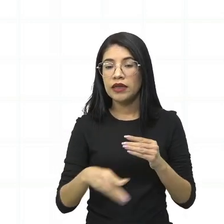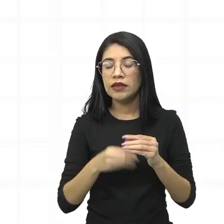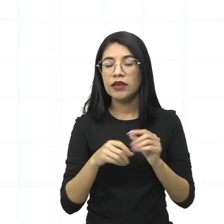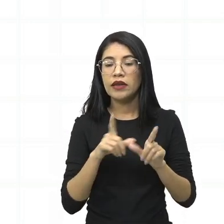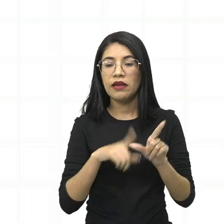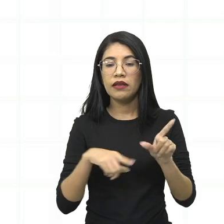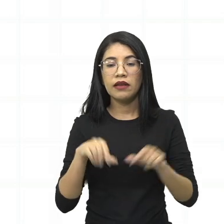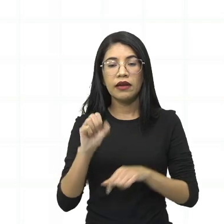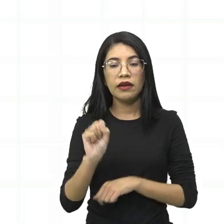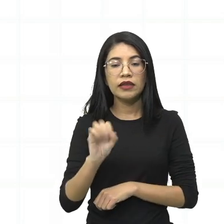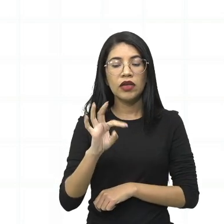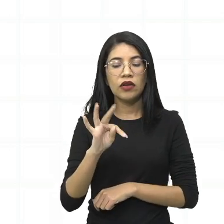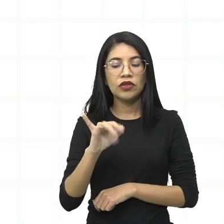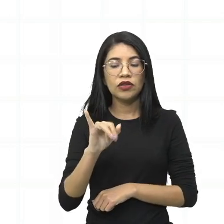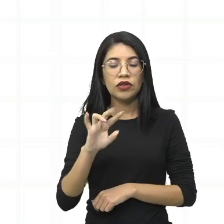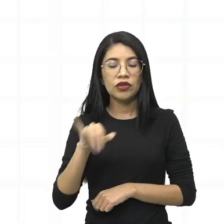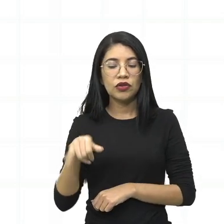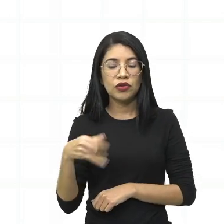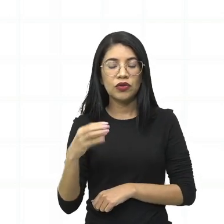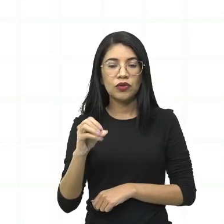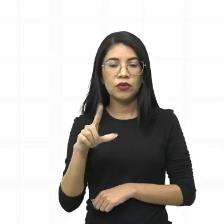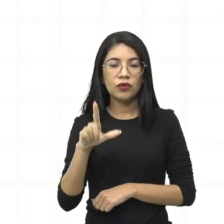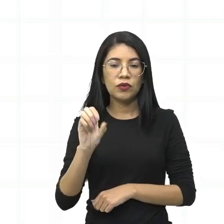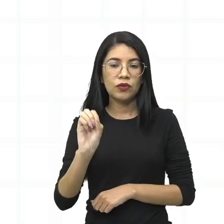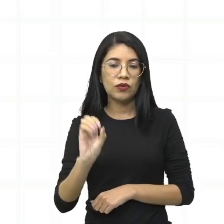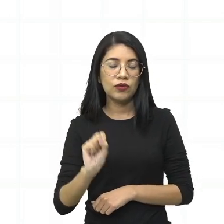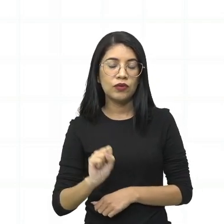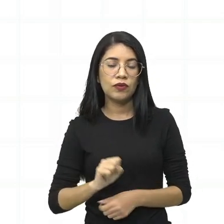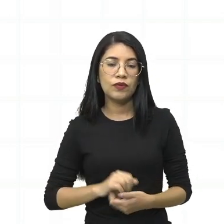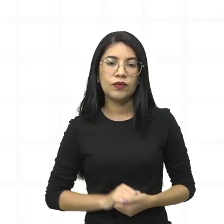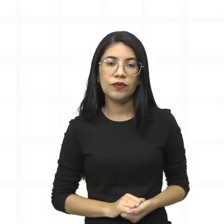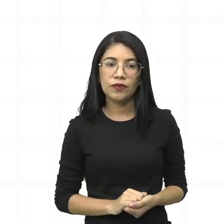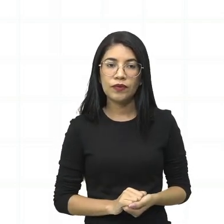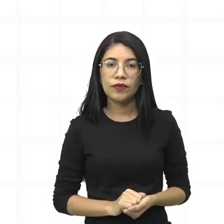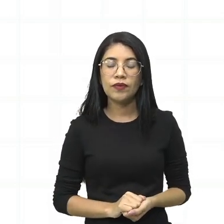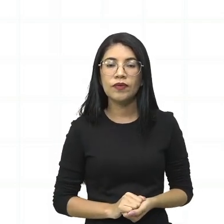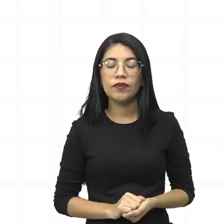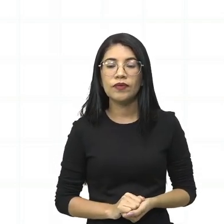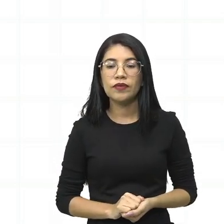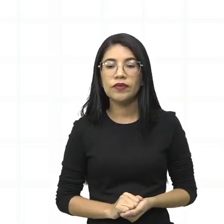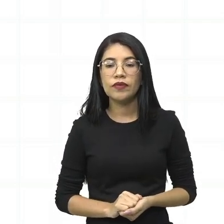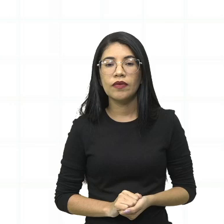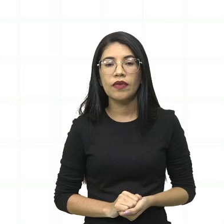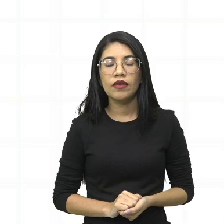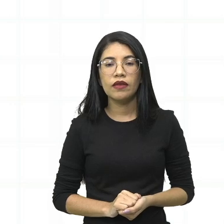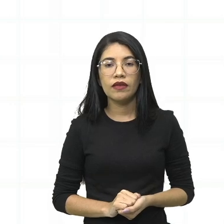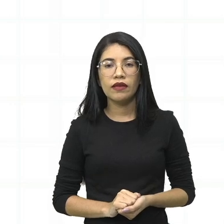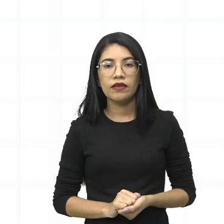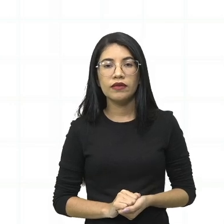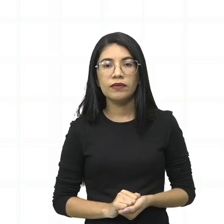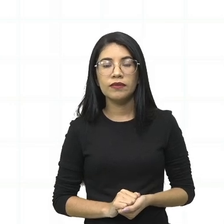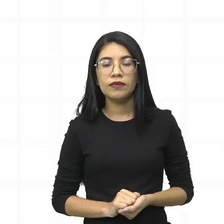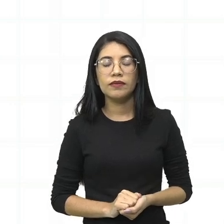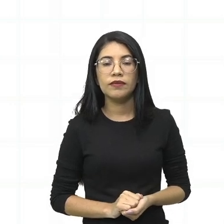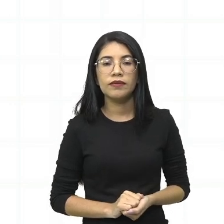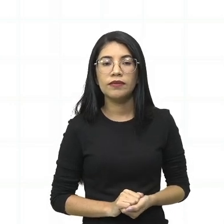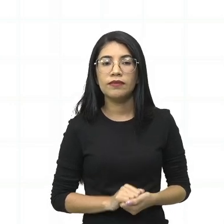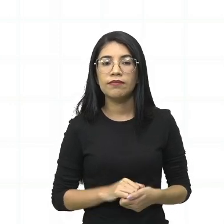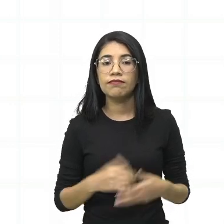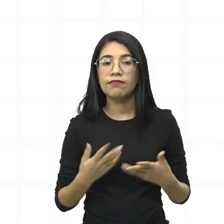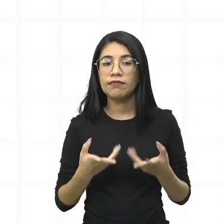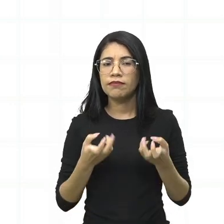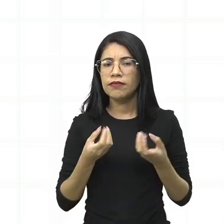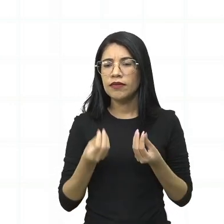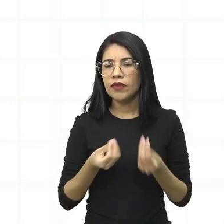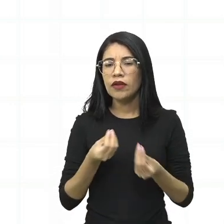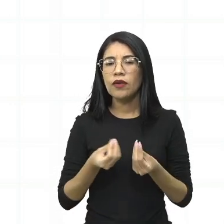Vejam que tijolos também eu só acrescentei a letra S, né? Aqui como a palavra bolos. Vejam que